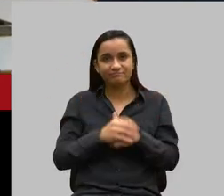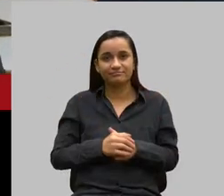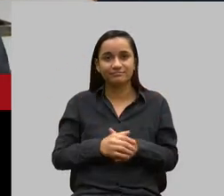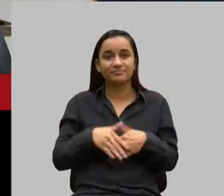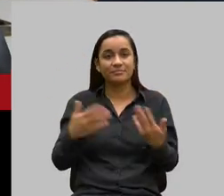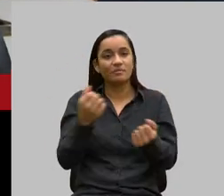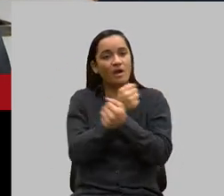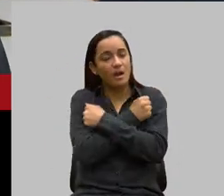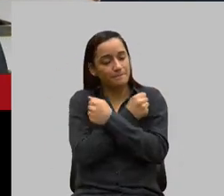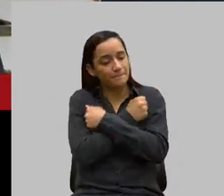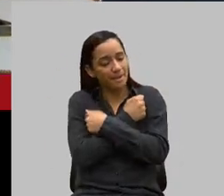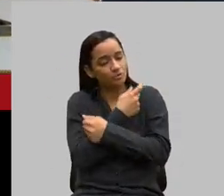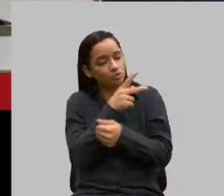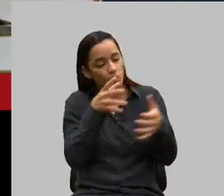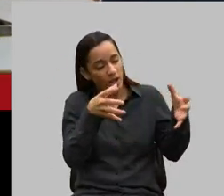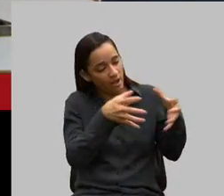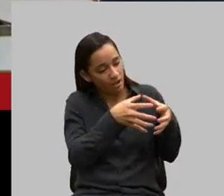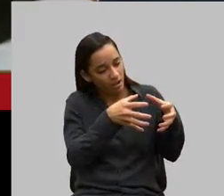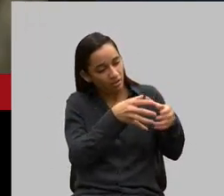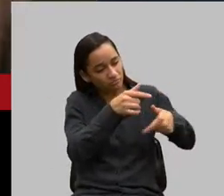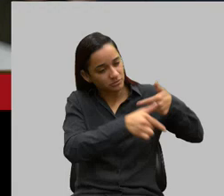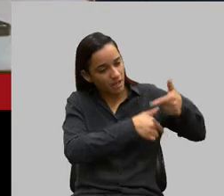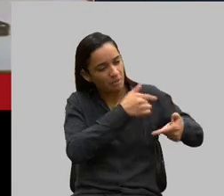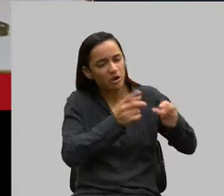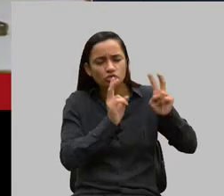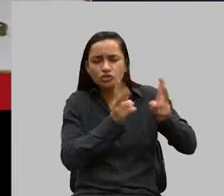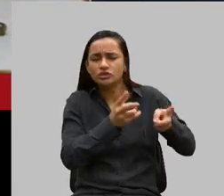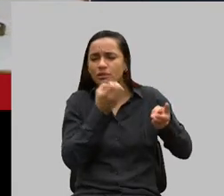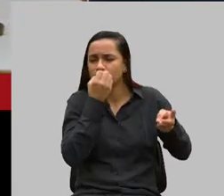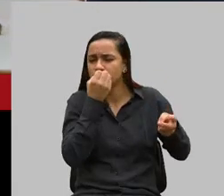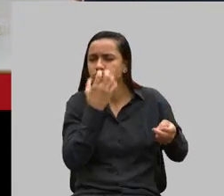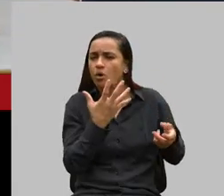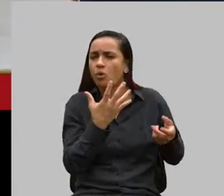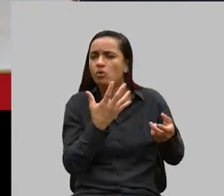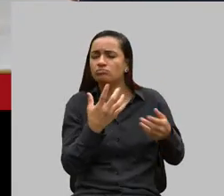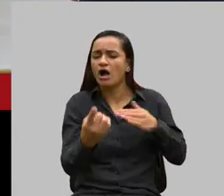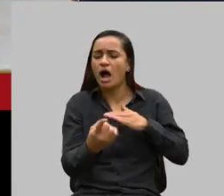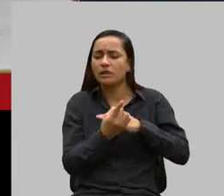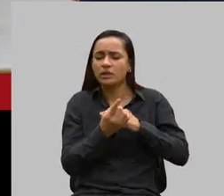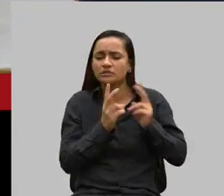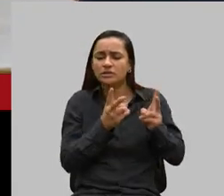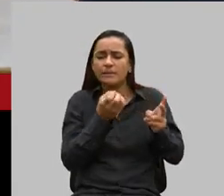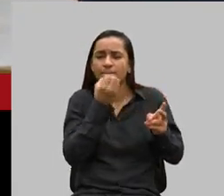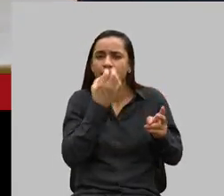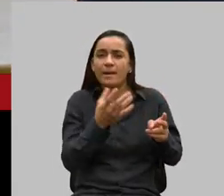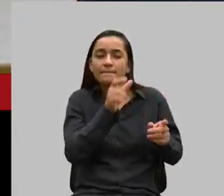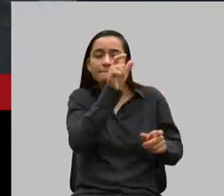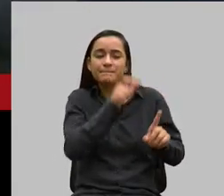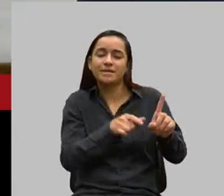abraço aí à sua equipe que sempre nos atende muito bem na pessoa da amiga Fernanda